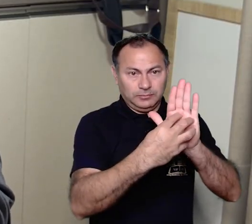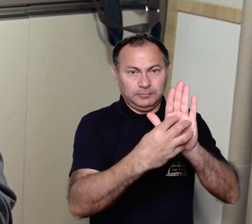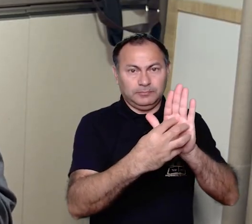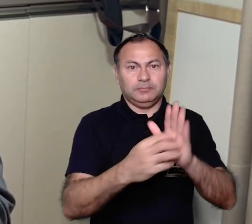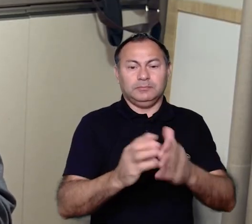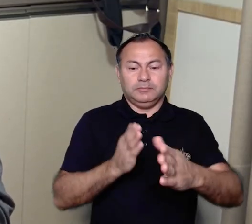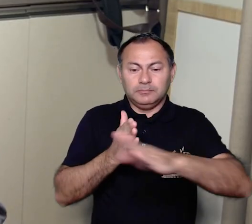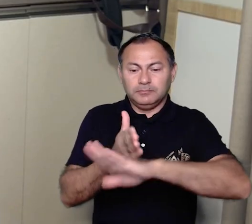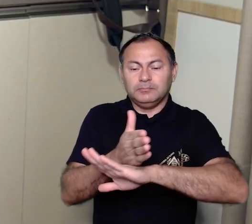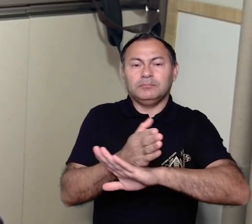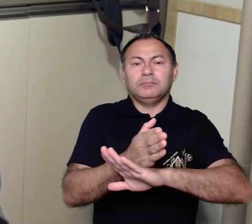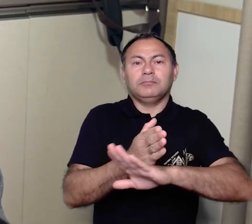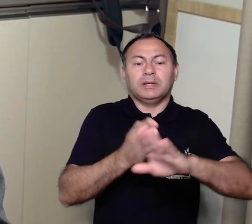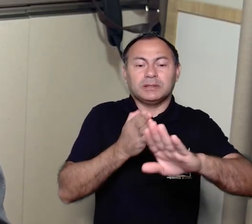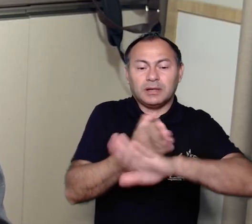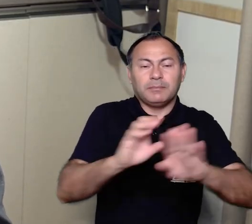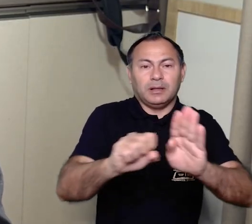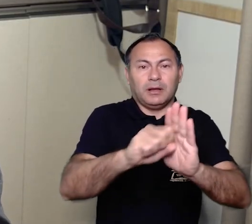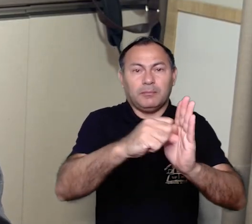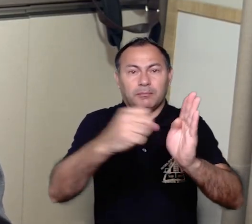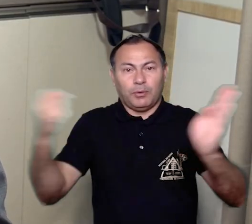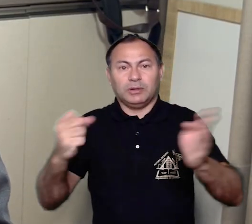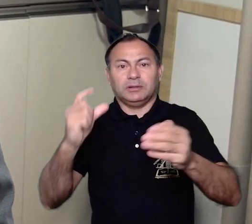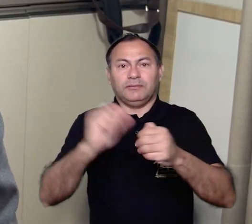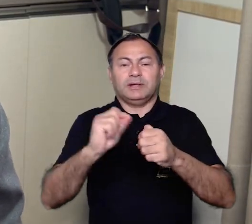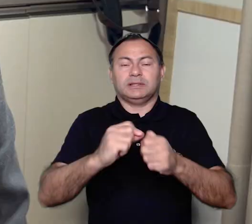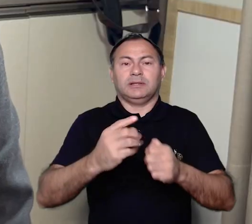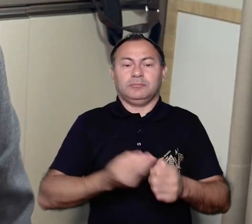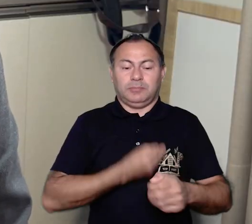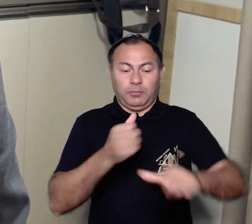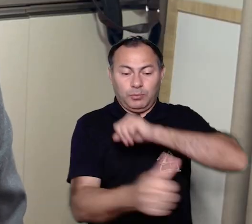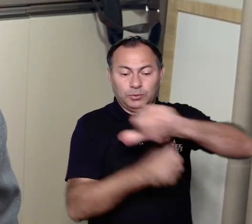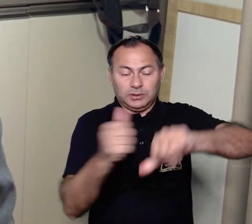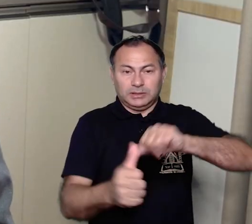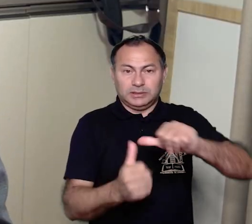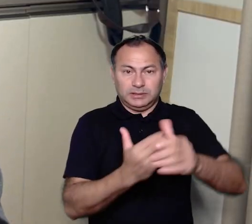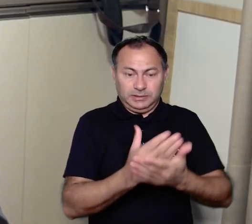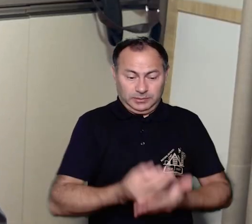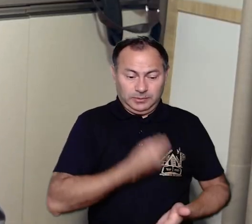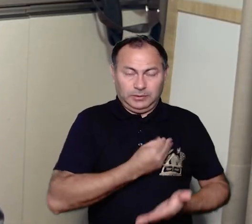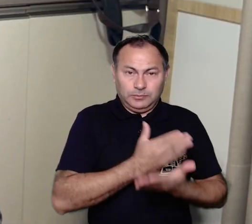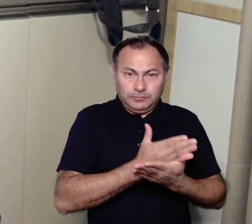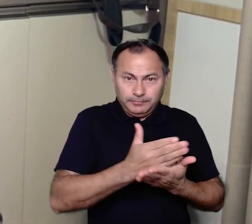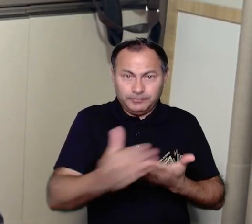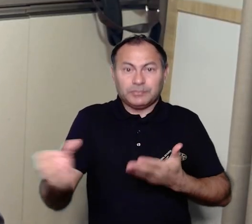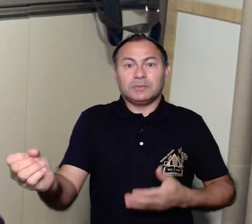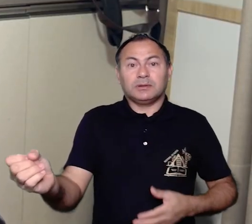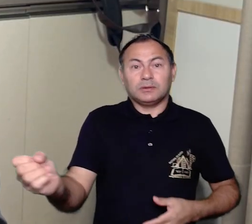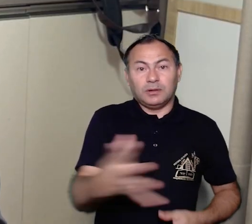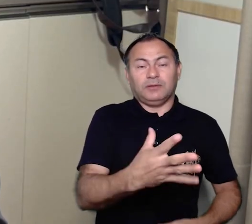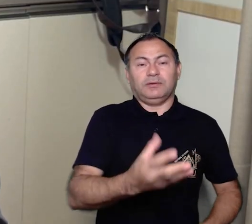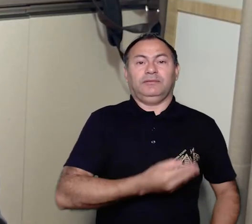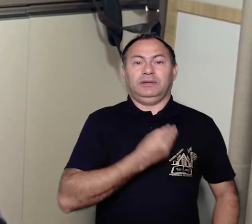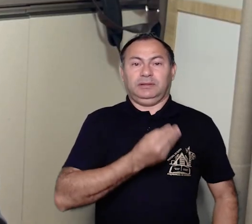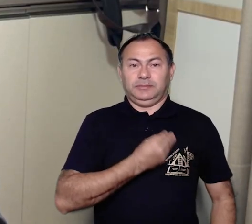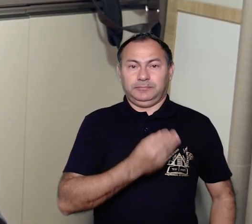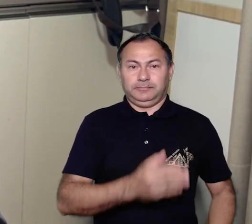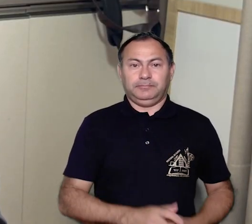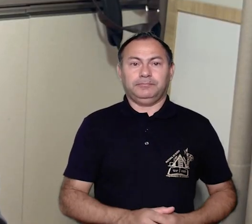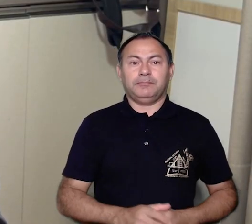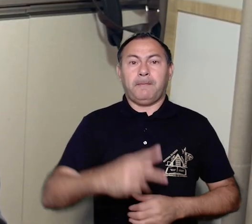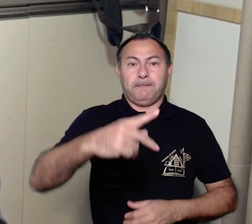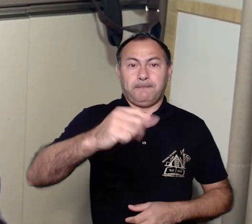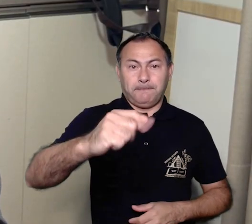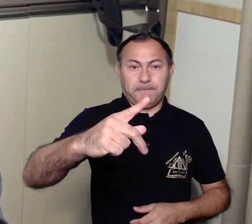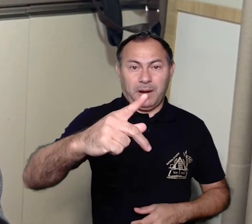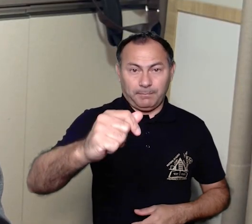simbólico de passar pela porta, é fazer uma Páscoa, o início de uma vida nova.